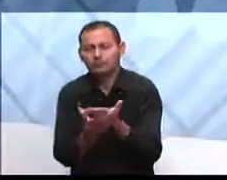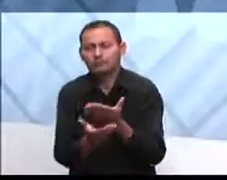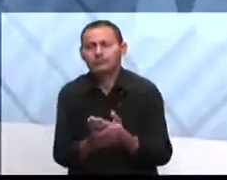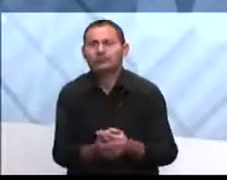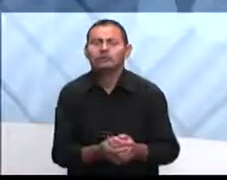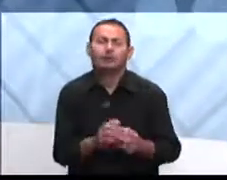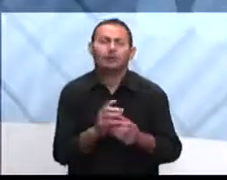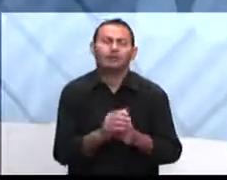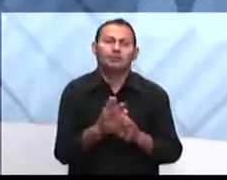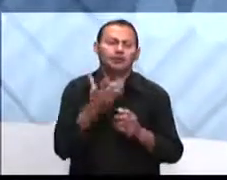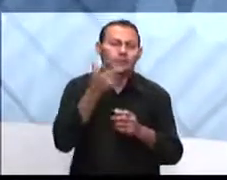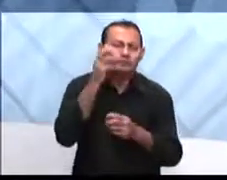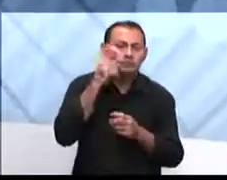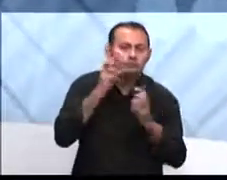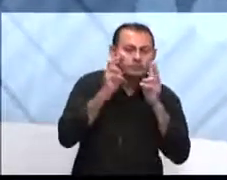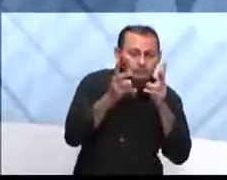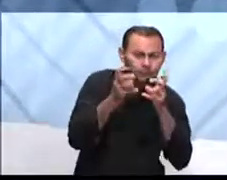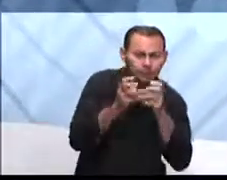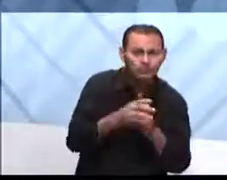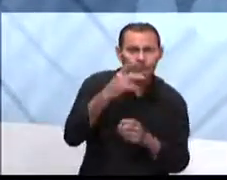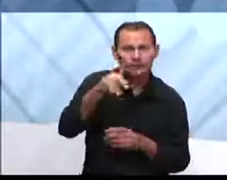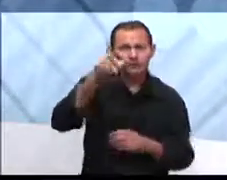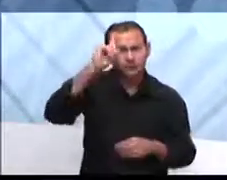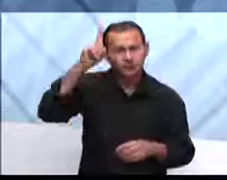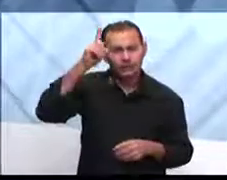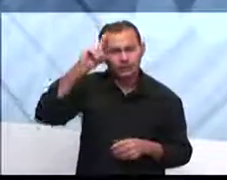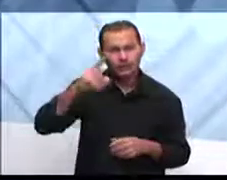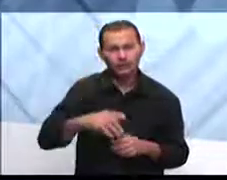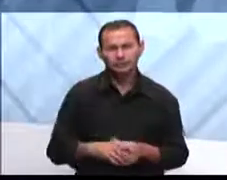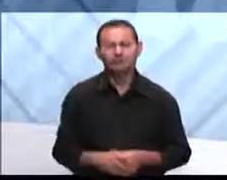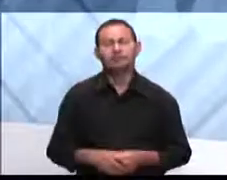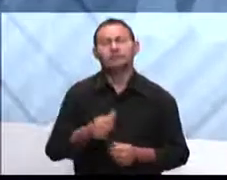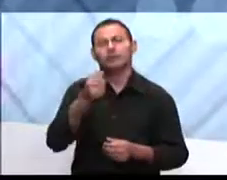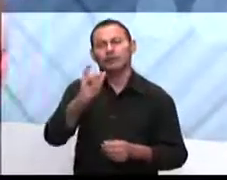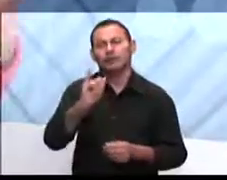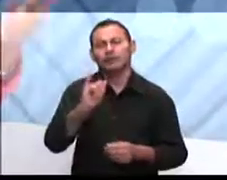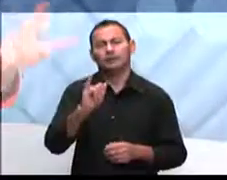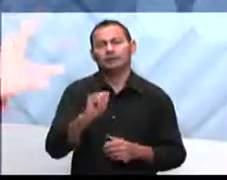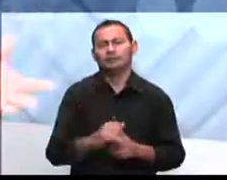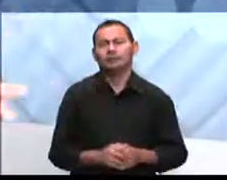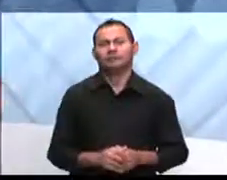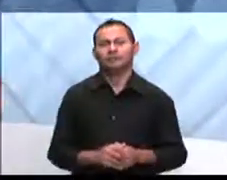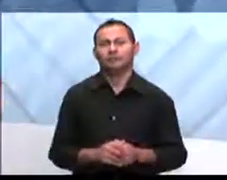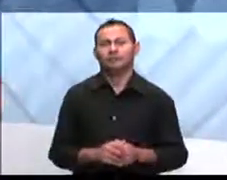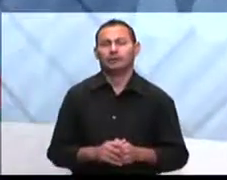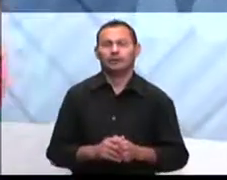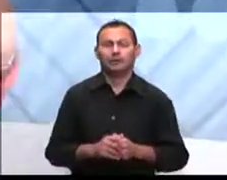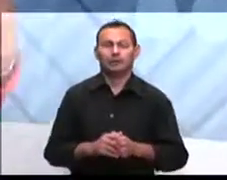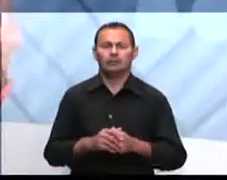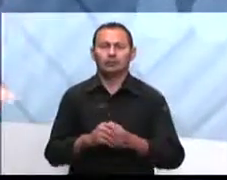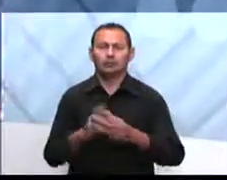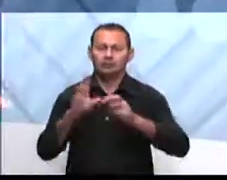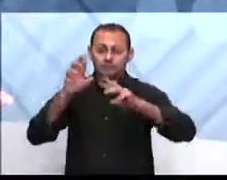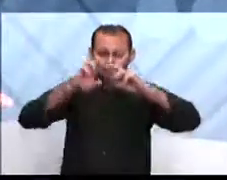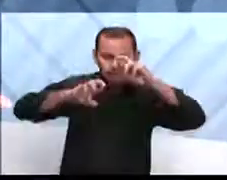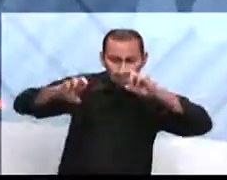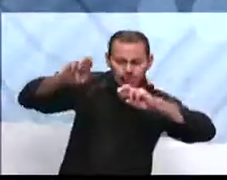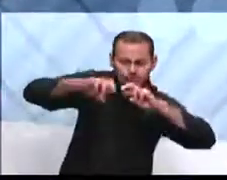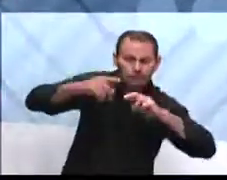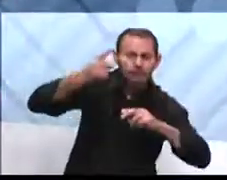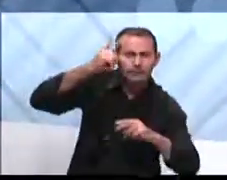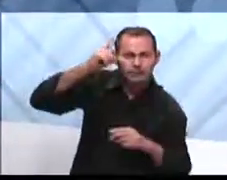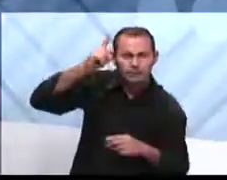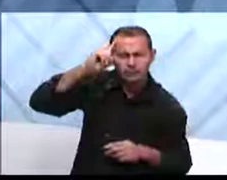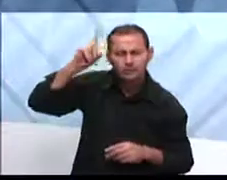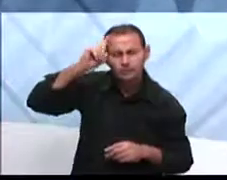né, então, filmarem, né, o seu dia a dia. E aí, nessa filmagem, nessa observação do dia a dia,